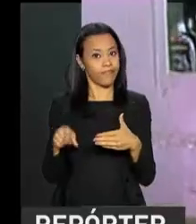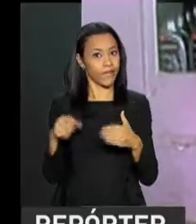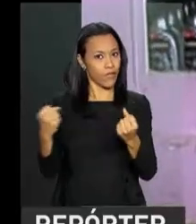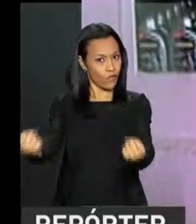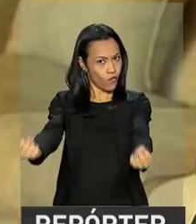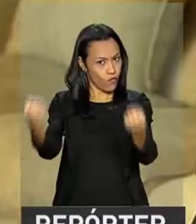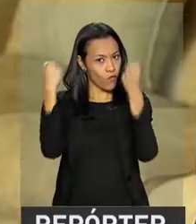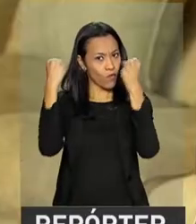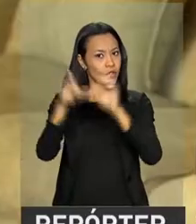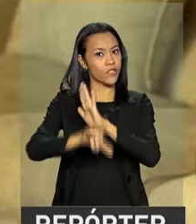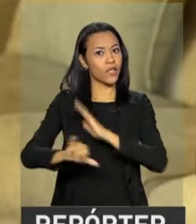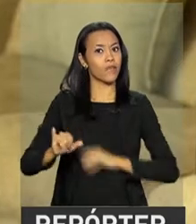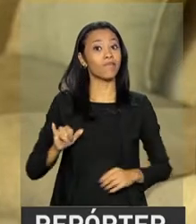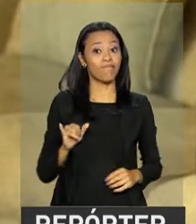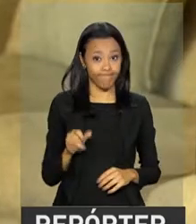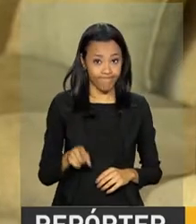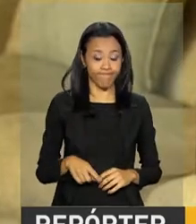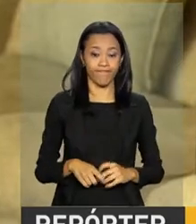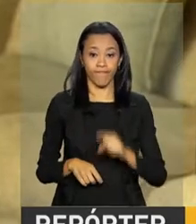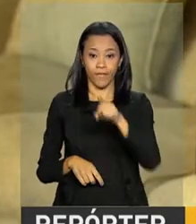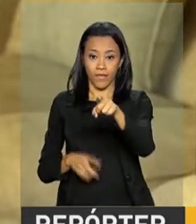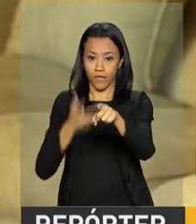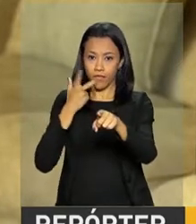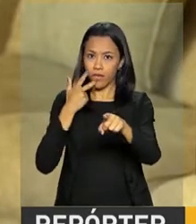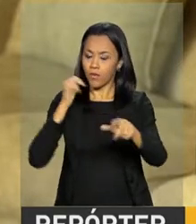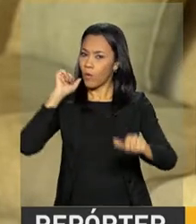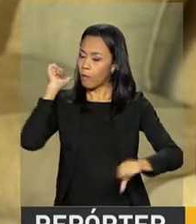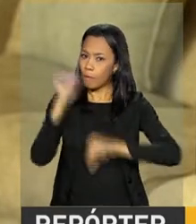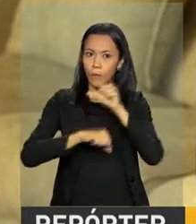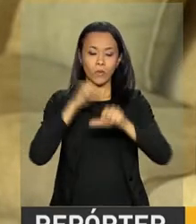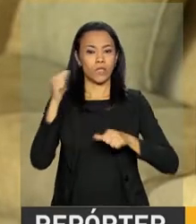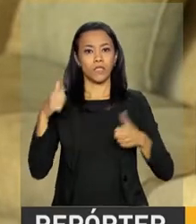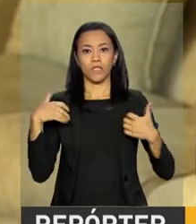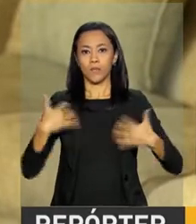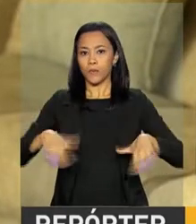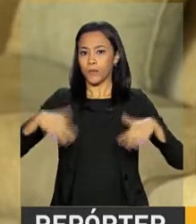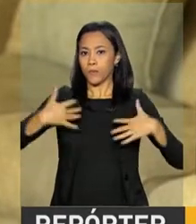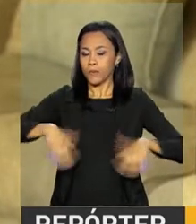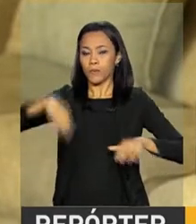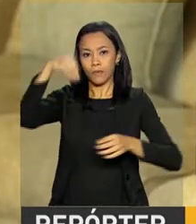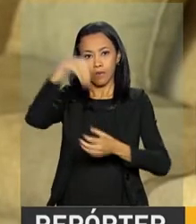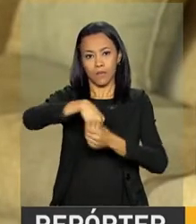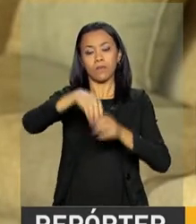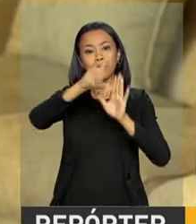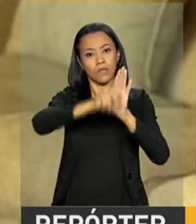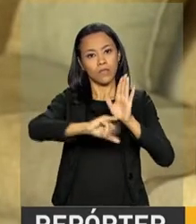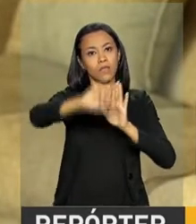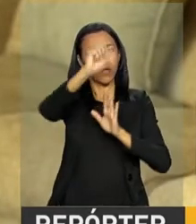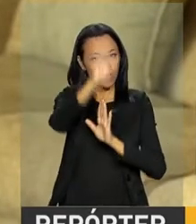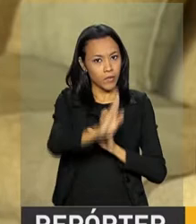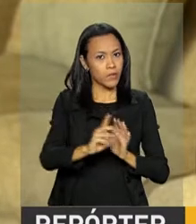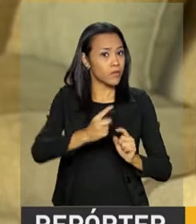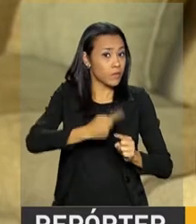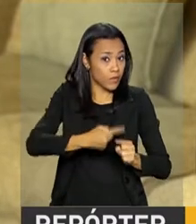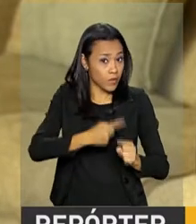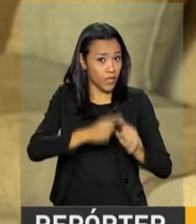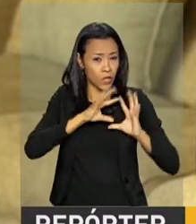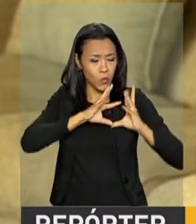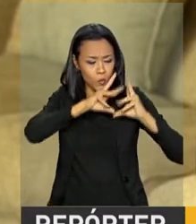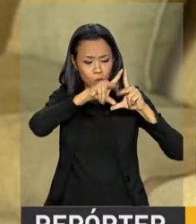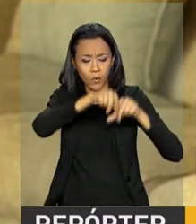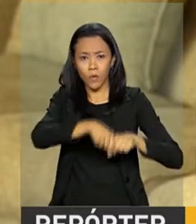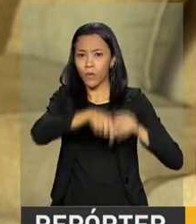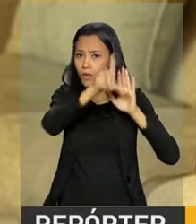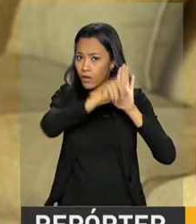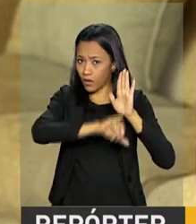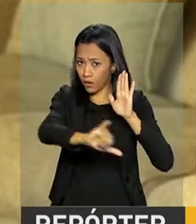força de lei e isso é uma mudança grande na concepção da lei brasileira porque toda ela foi concebida